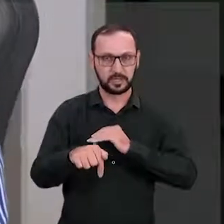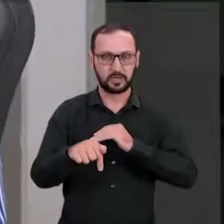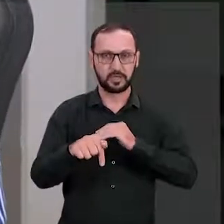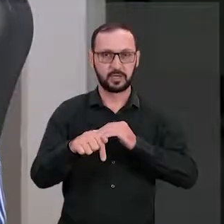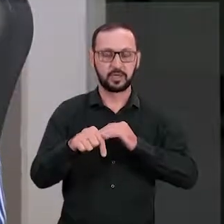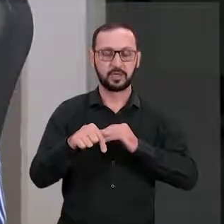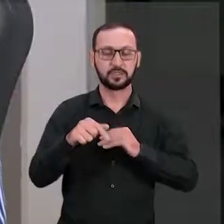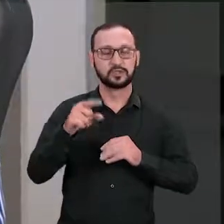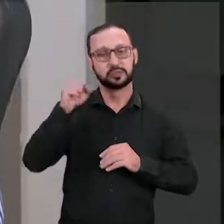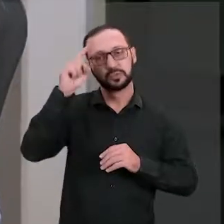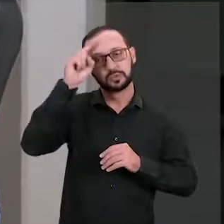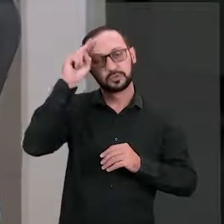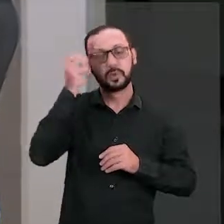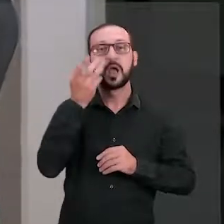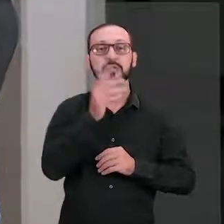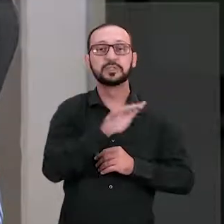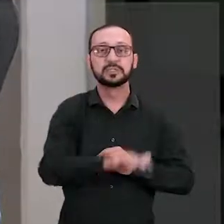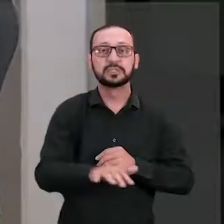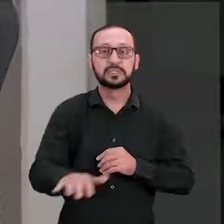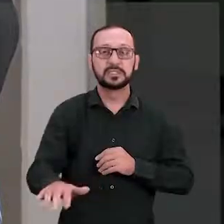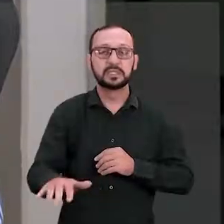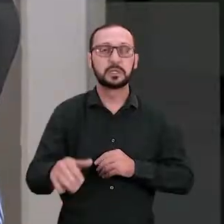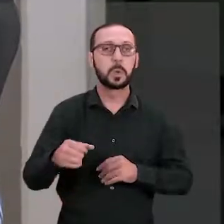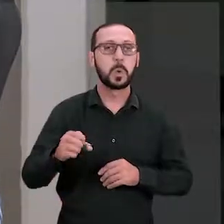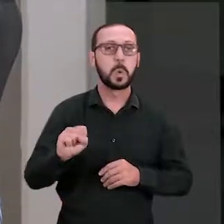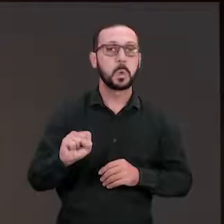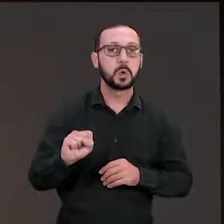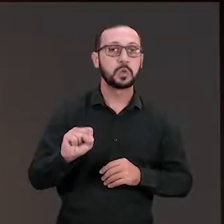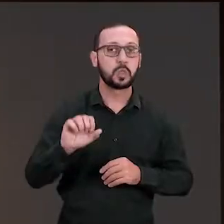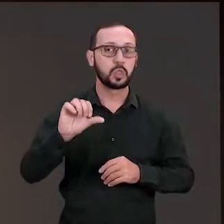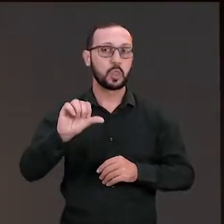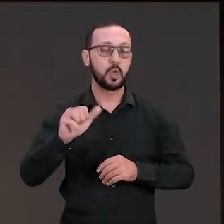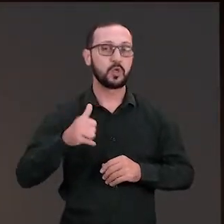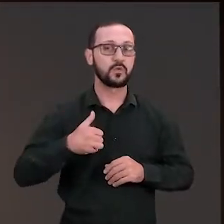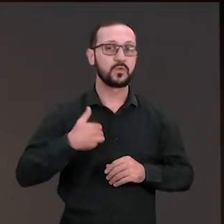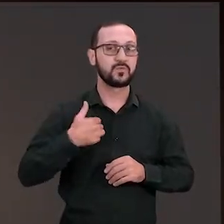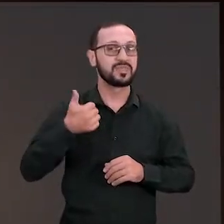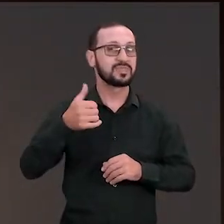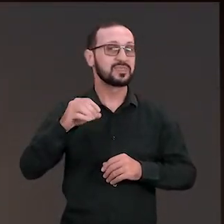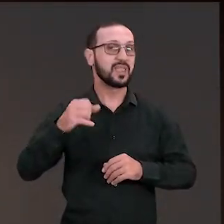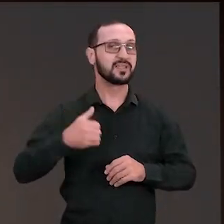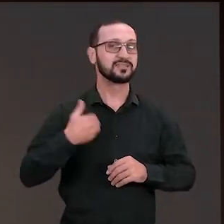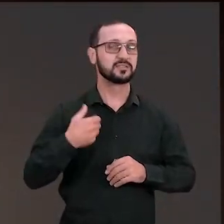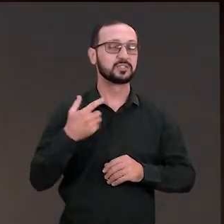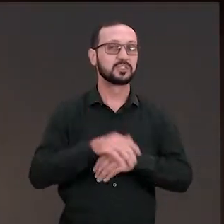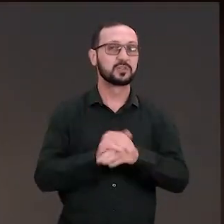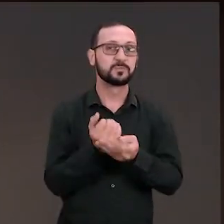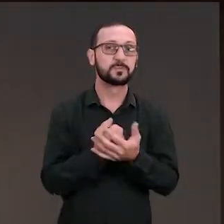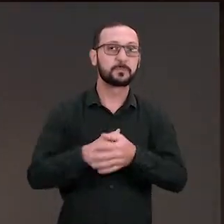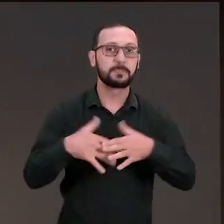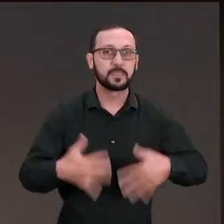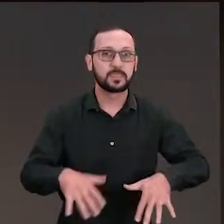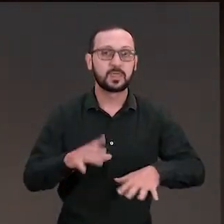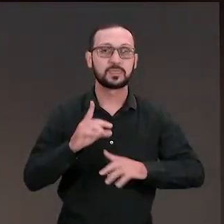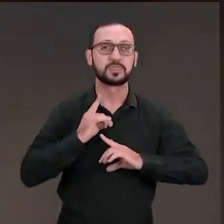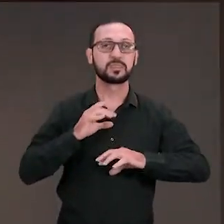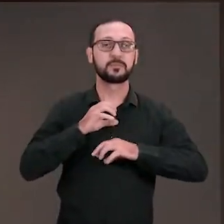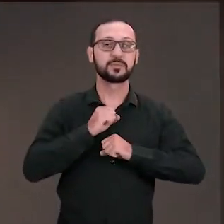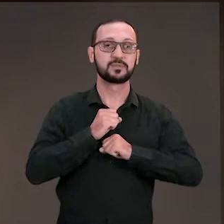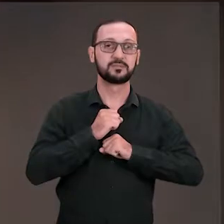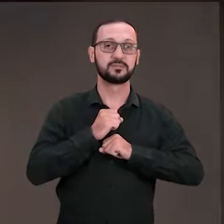clínica diariamente, desde crianças de 8, 9, 10, 12 anos que estão ansiosas,